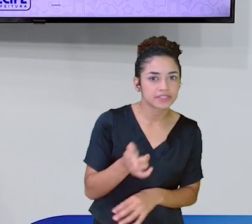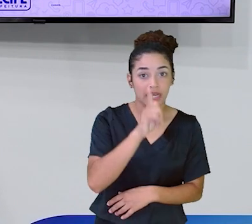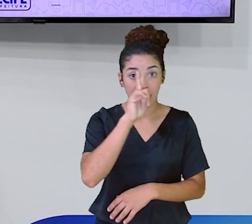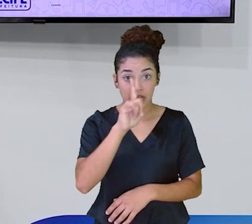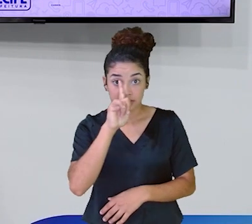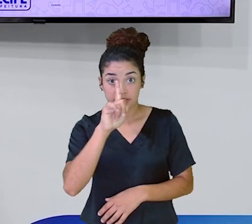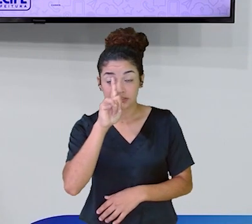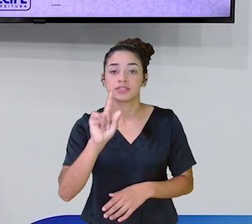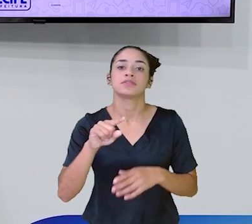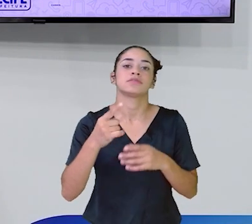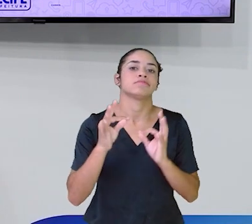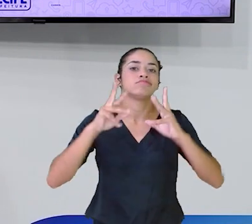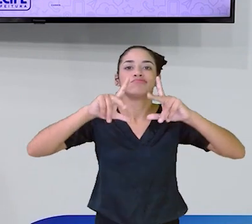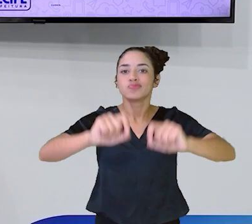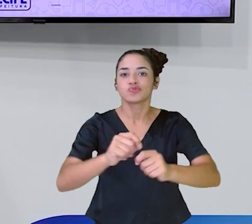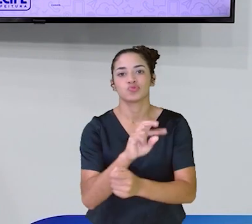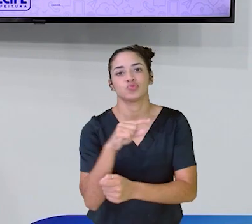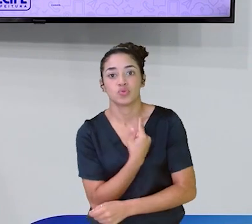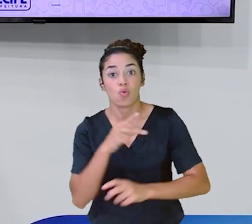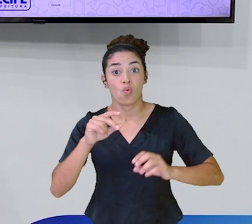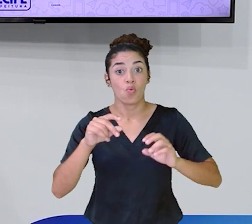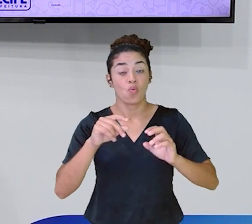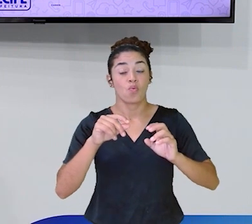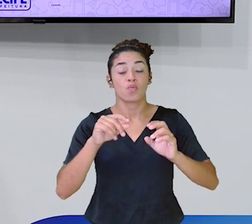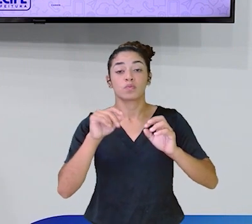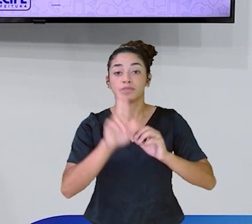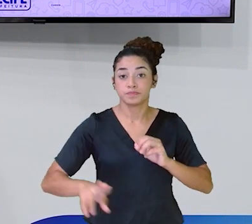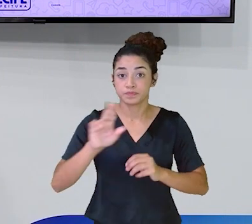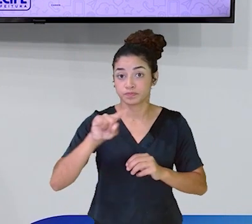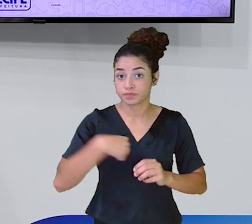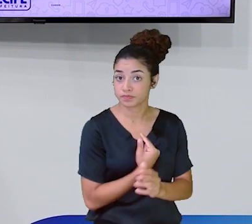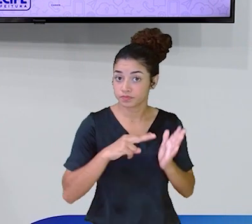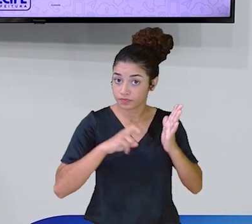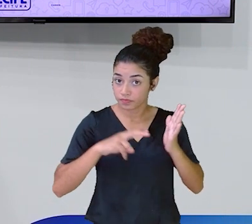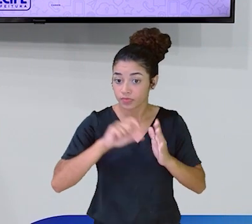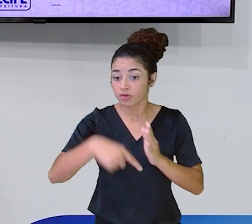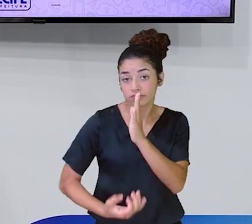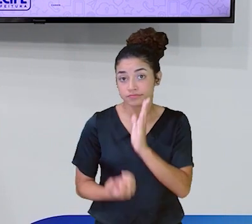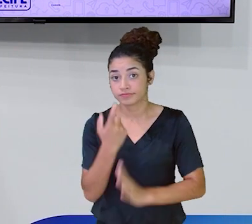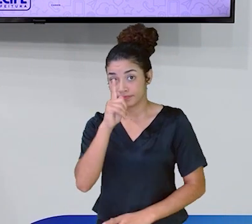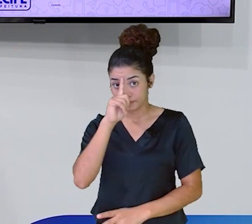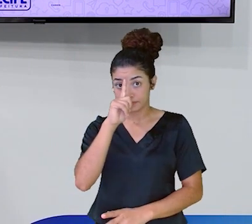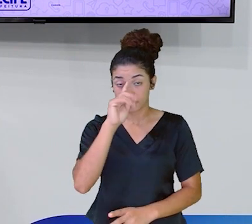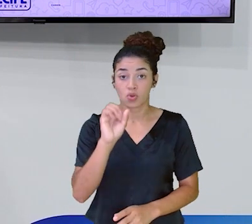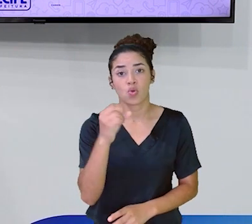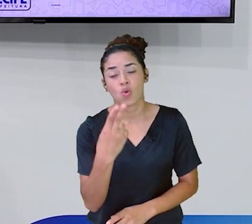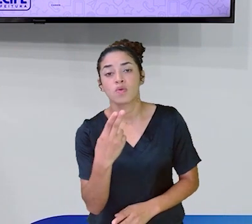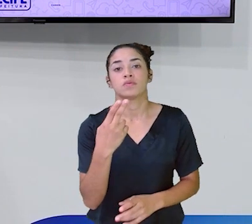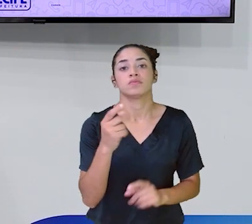utilizamos no nosso vocabulário, ela é de origem grega ou latim e vem